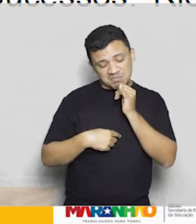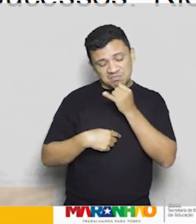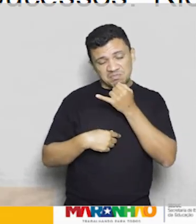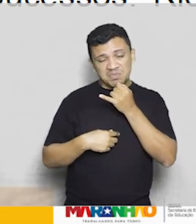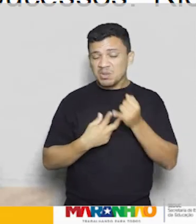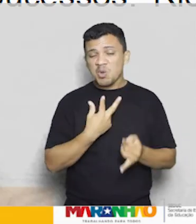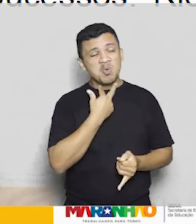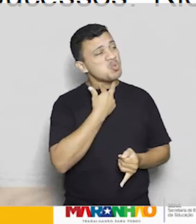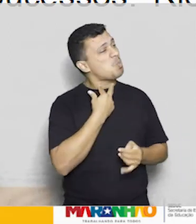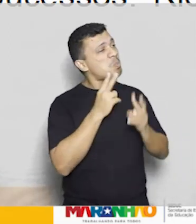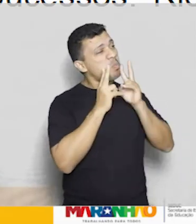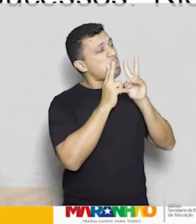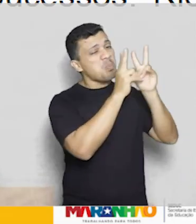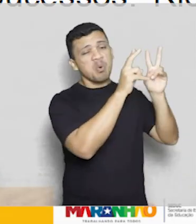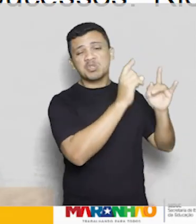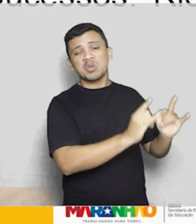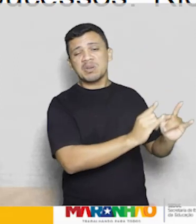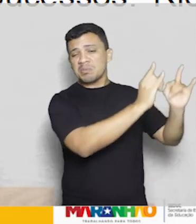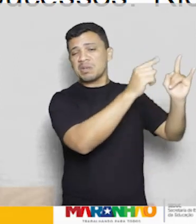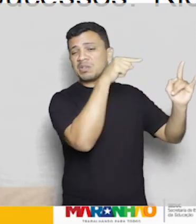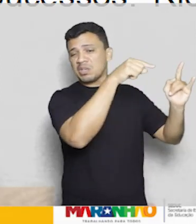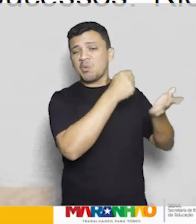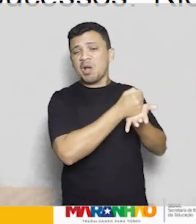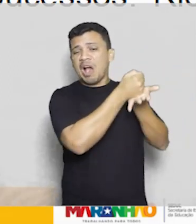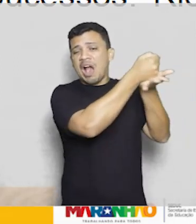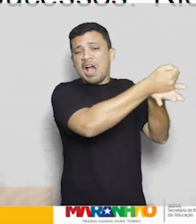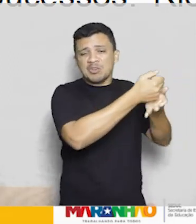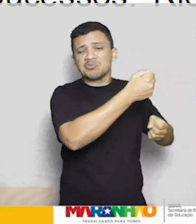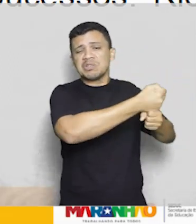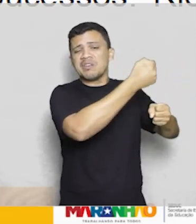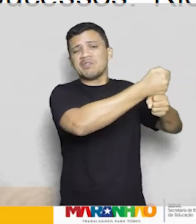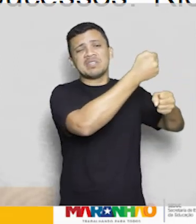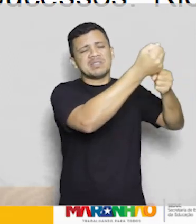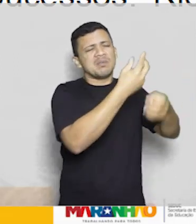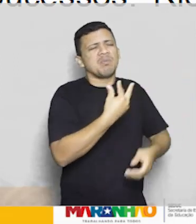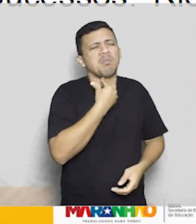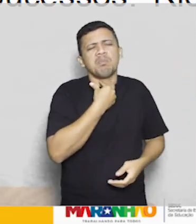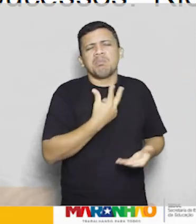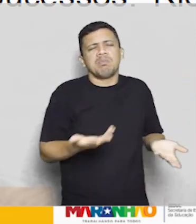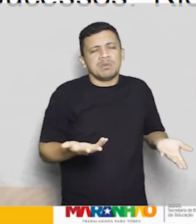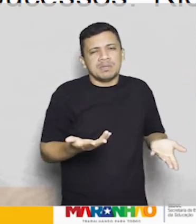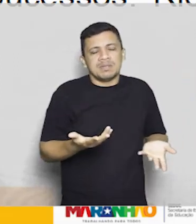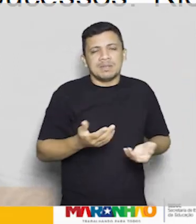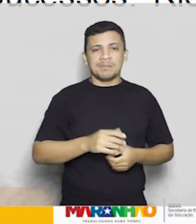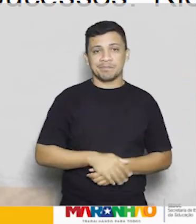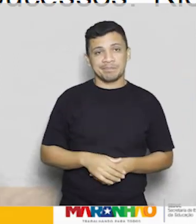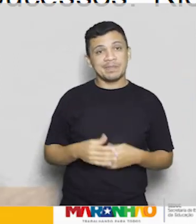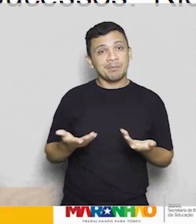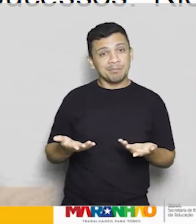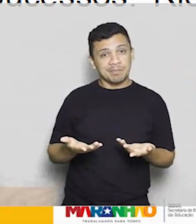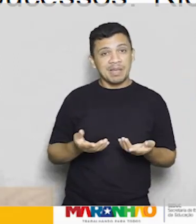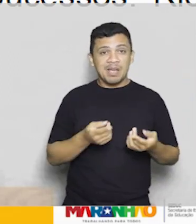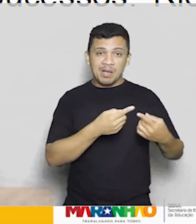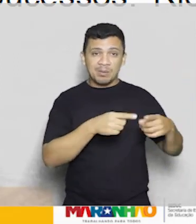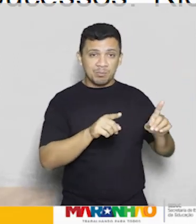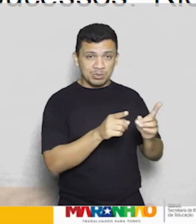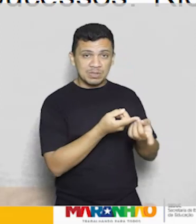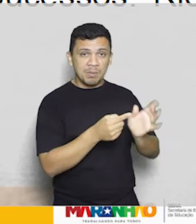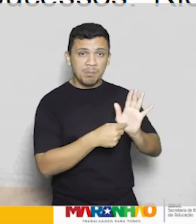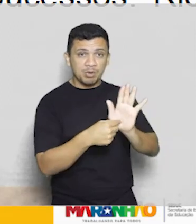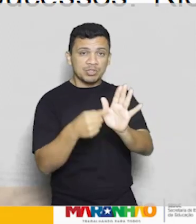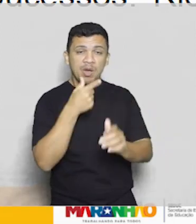tédio, eu nem posso olhar para o prédio que eu ajudei a fazer. Então é a situação ali de um trabalhador da construção